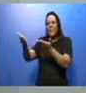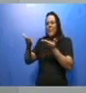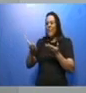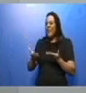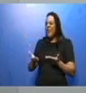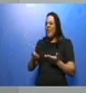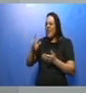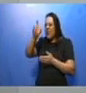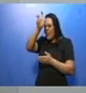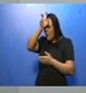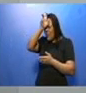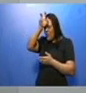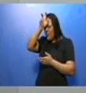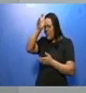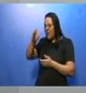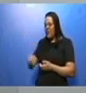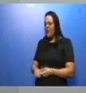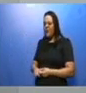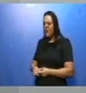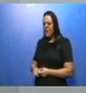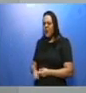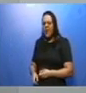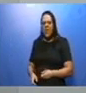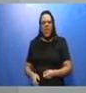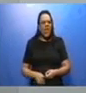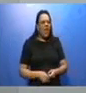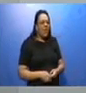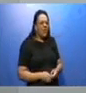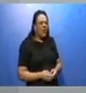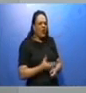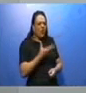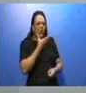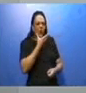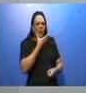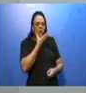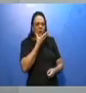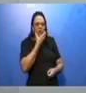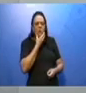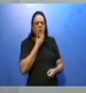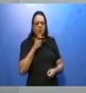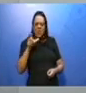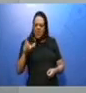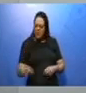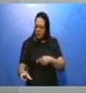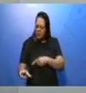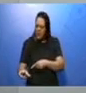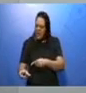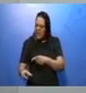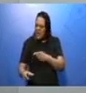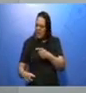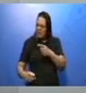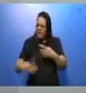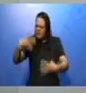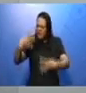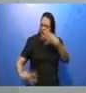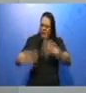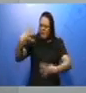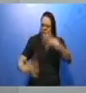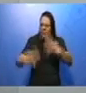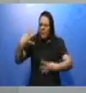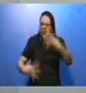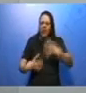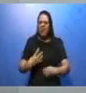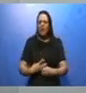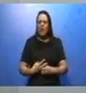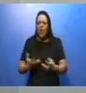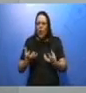né? Fiquei em frente ao moleque que continuou atrapalhando o meu momento. Lembra que ele gosta de contemplar, ver a beleza,